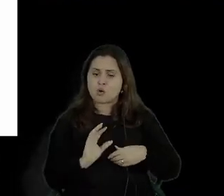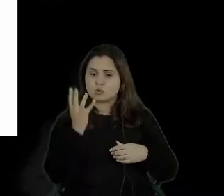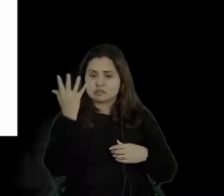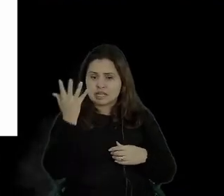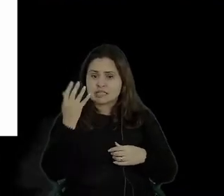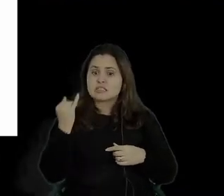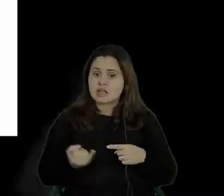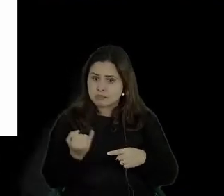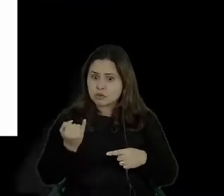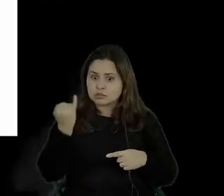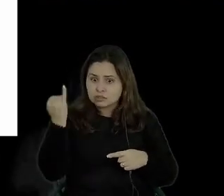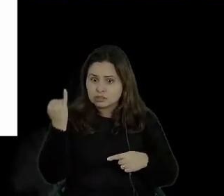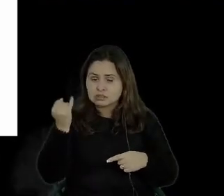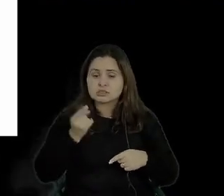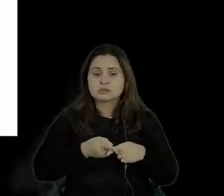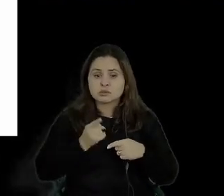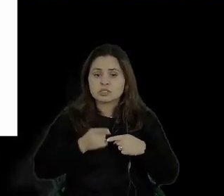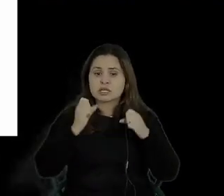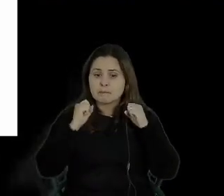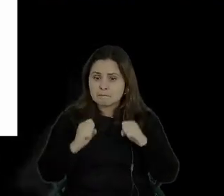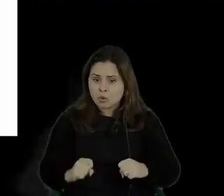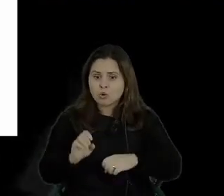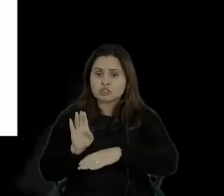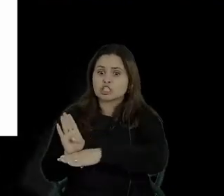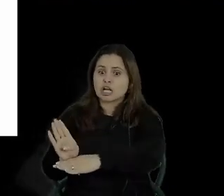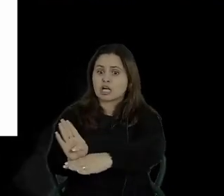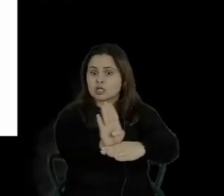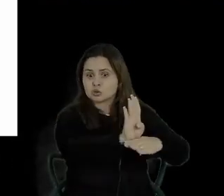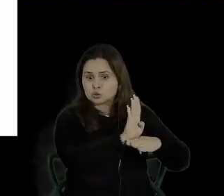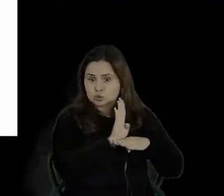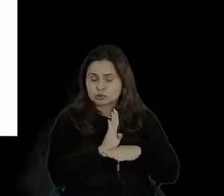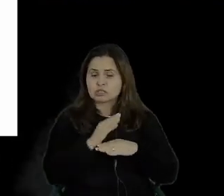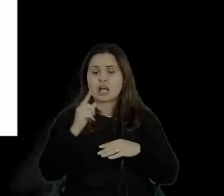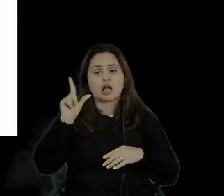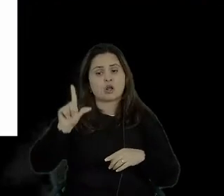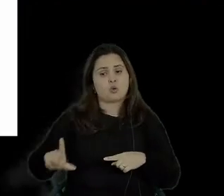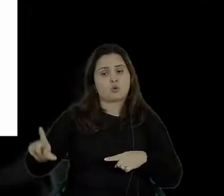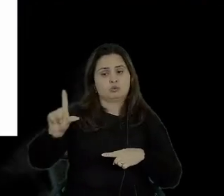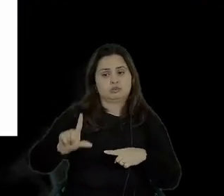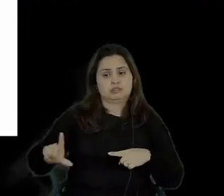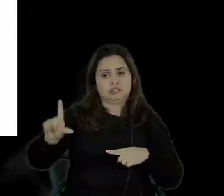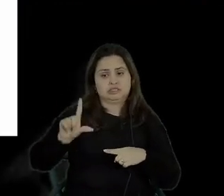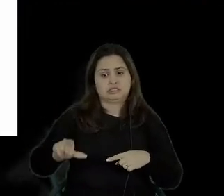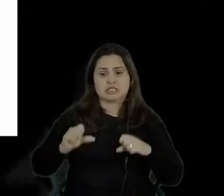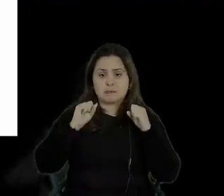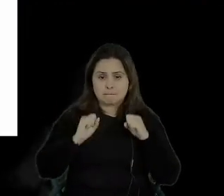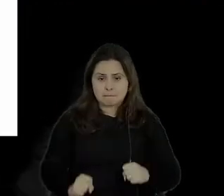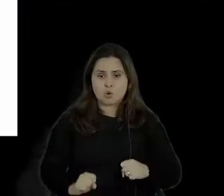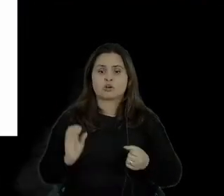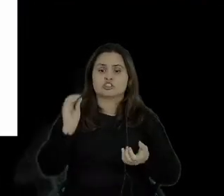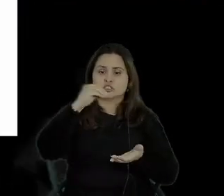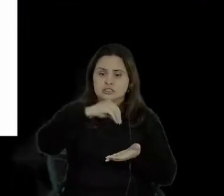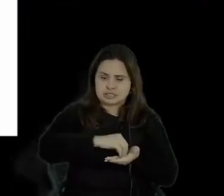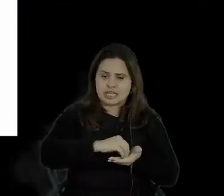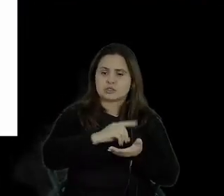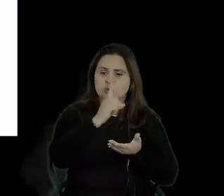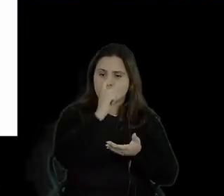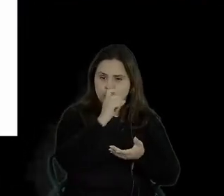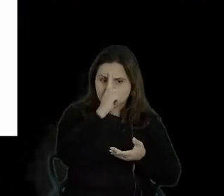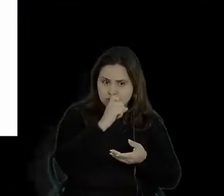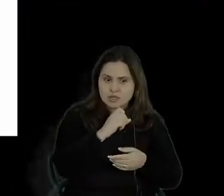gente pode mudar o rumo de Londrina. Nós podemos ser um centro internacional de